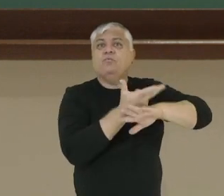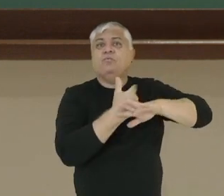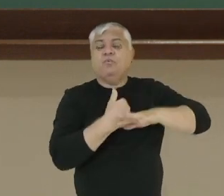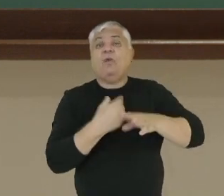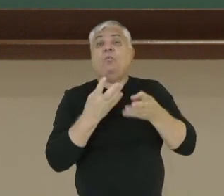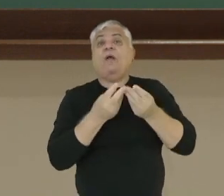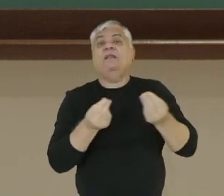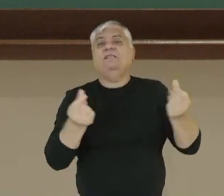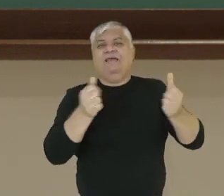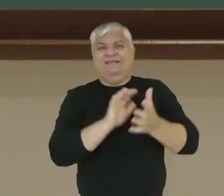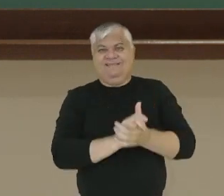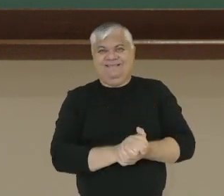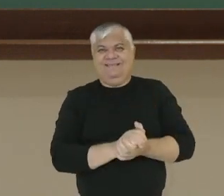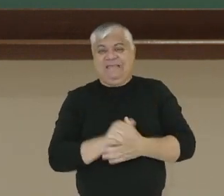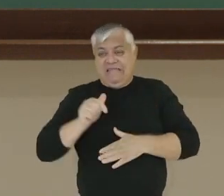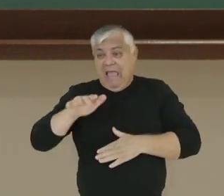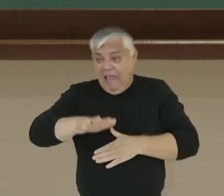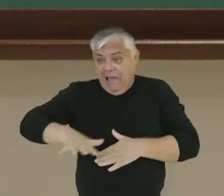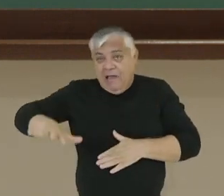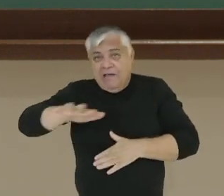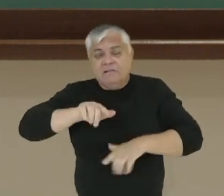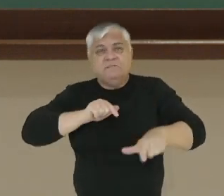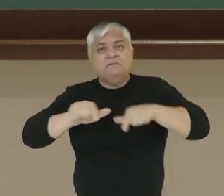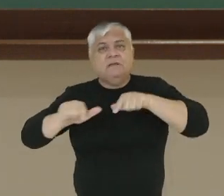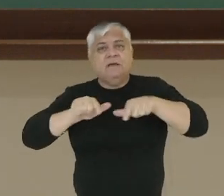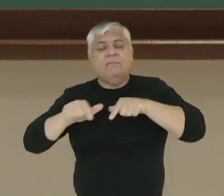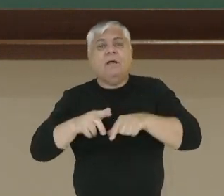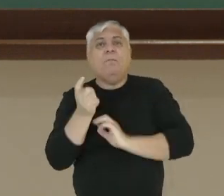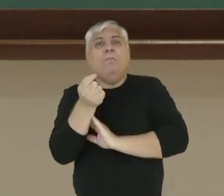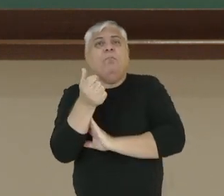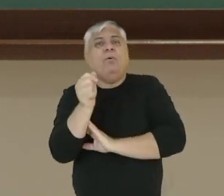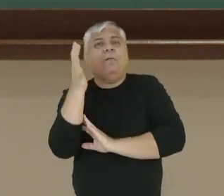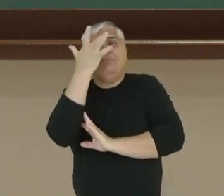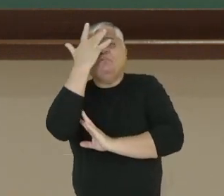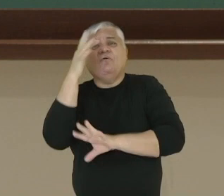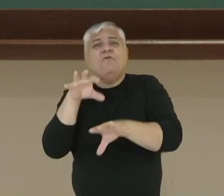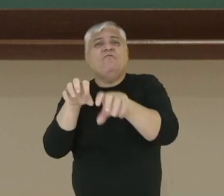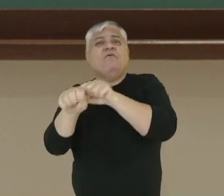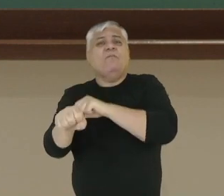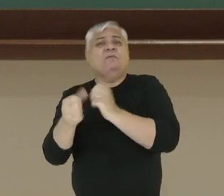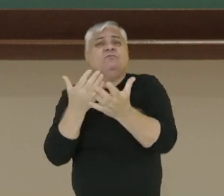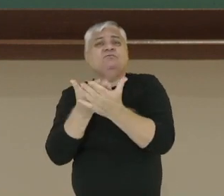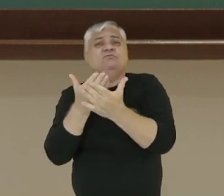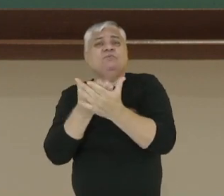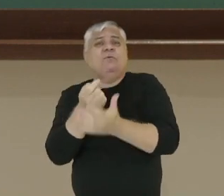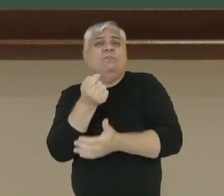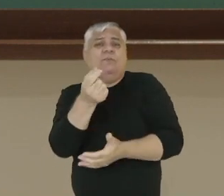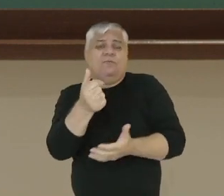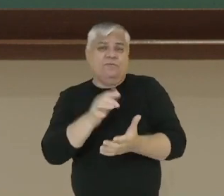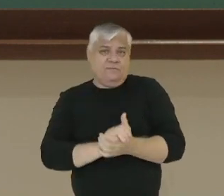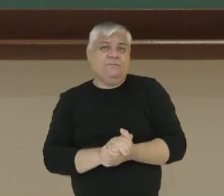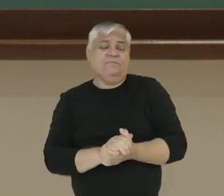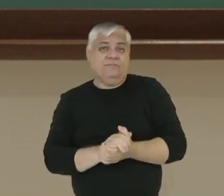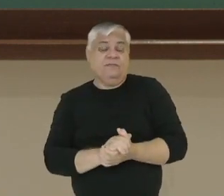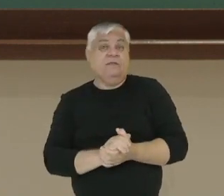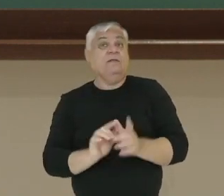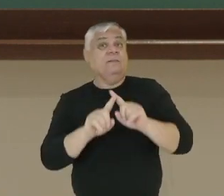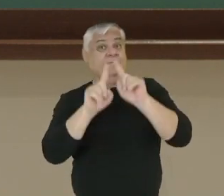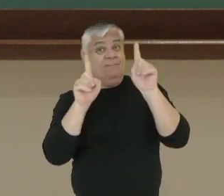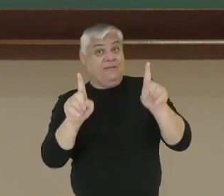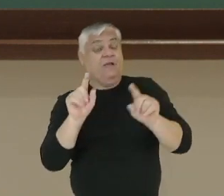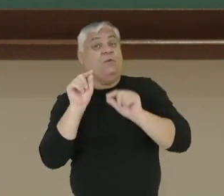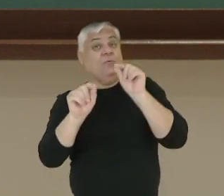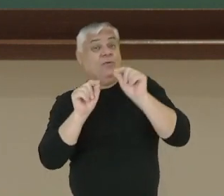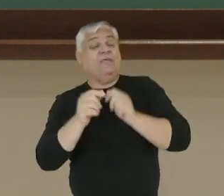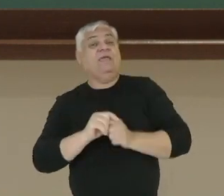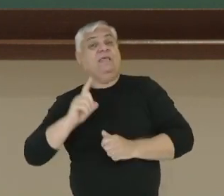dizer? São áreas de trabalho que tem pouca gente que estudou para fazer aquilo. Só que muitas pessoas